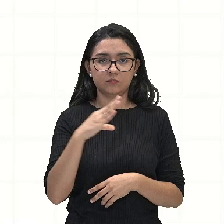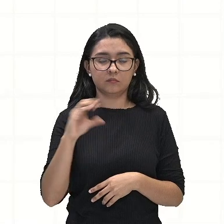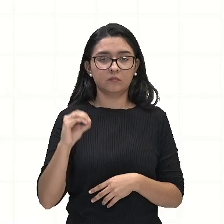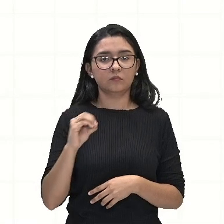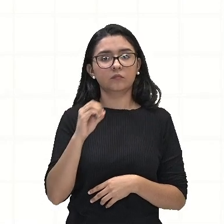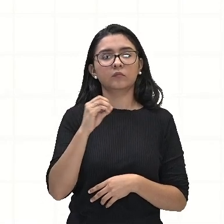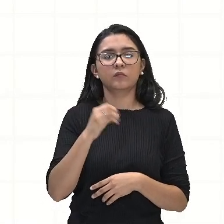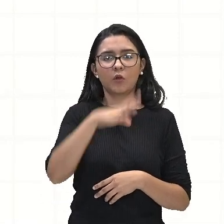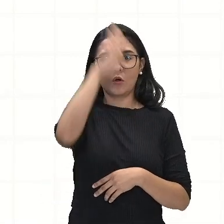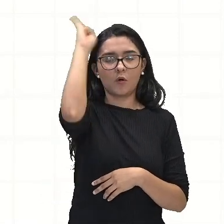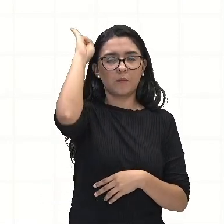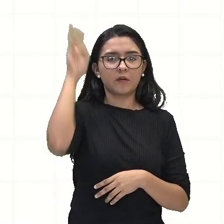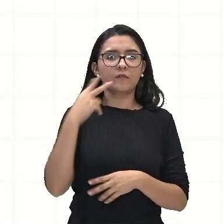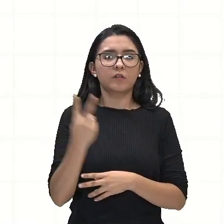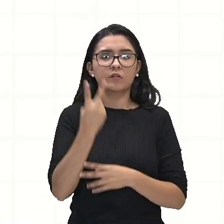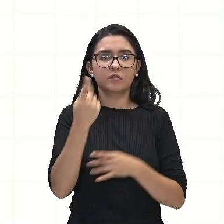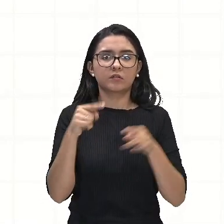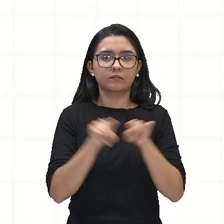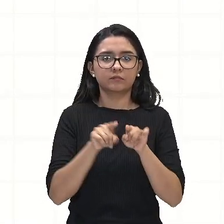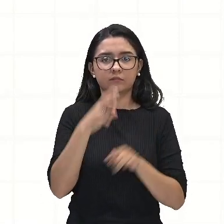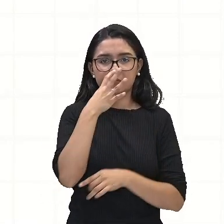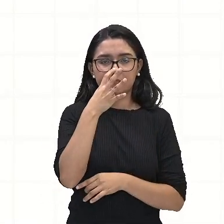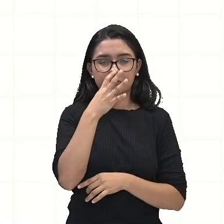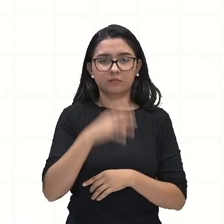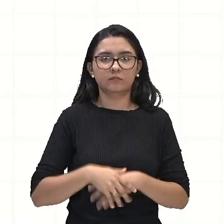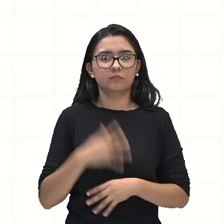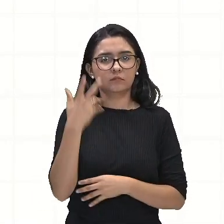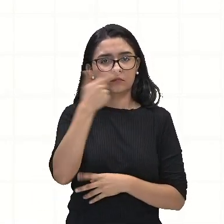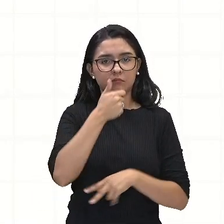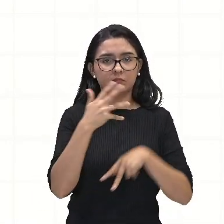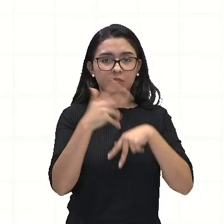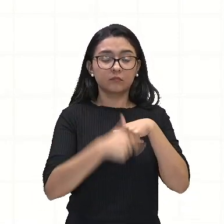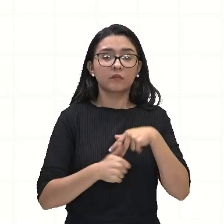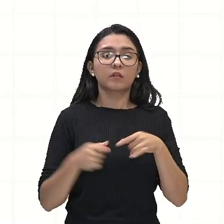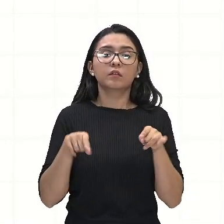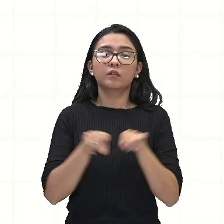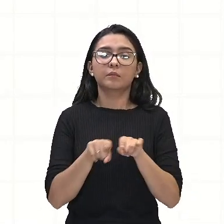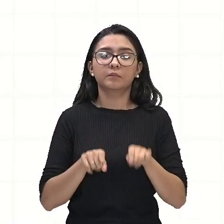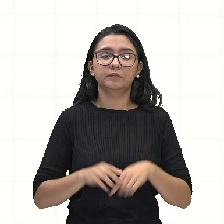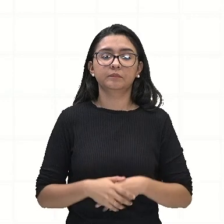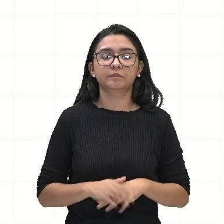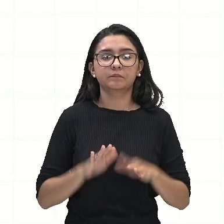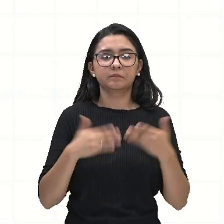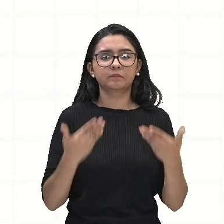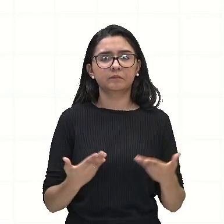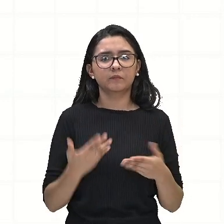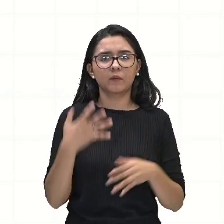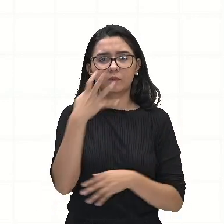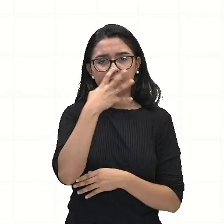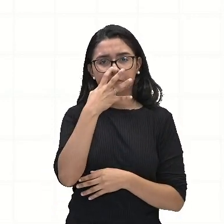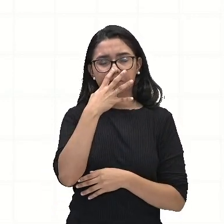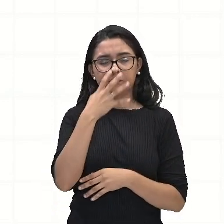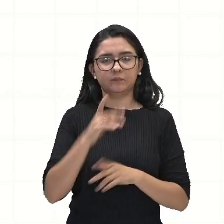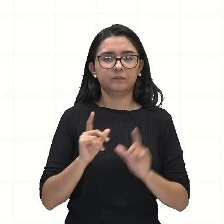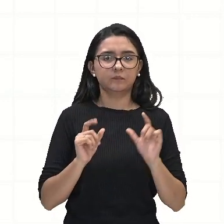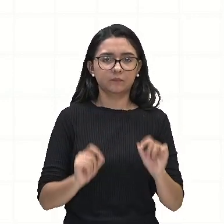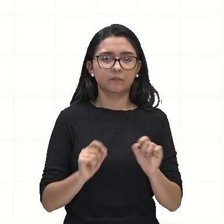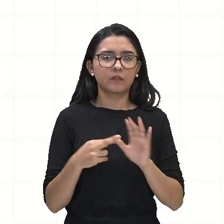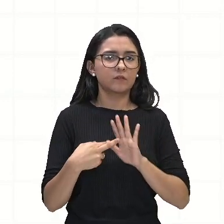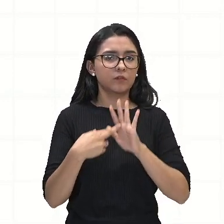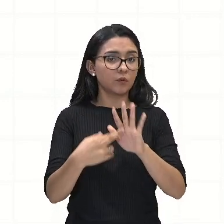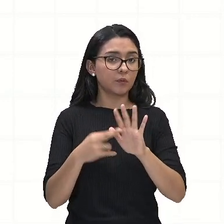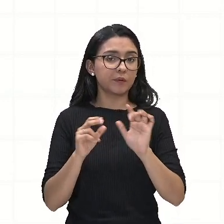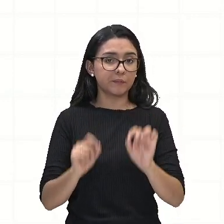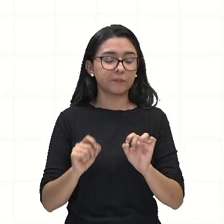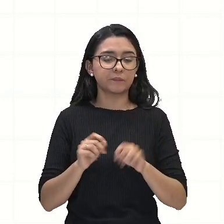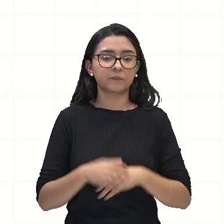da valorização e da apreciação do belo. E essa apreciação do belo vai se referir ali à